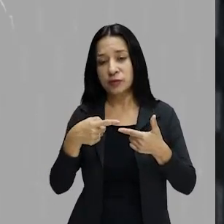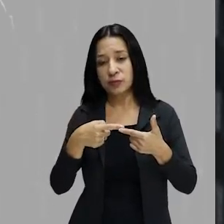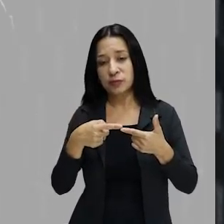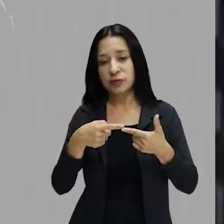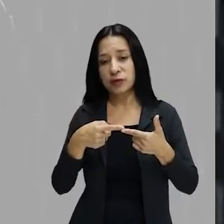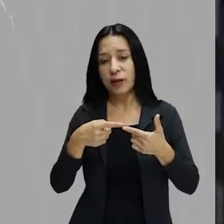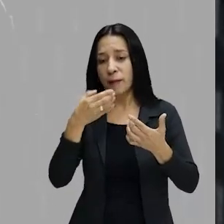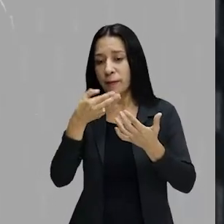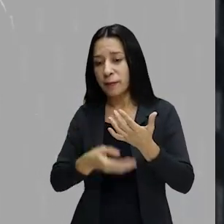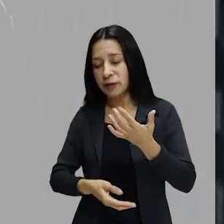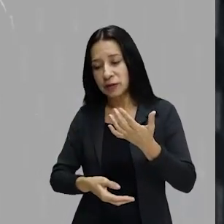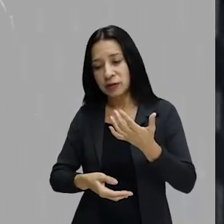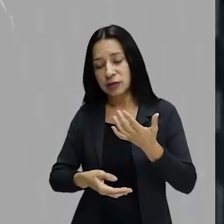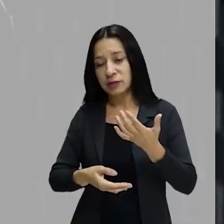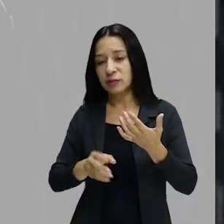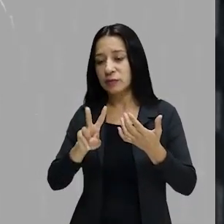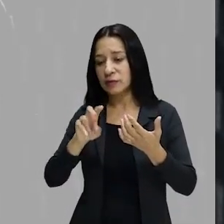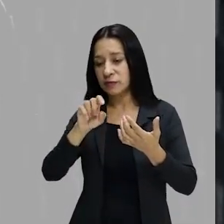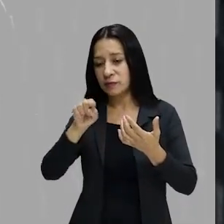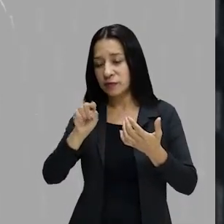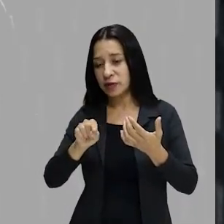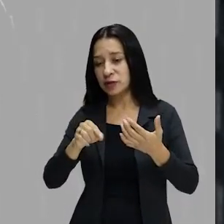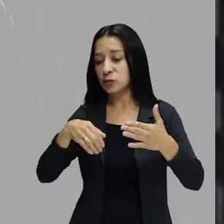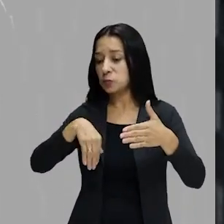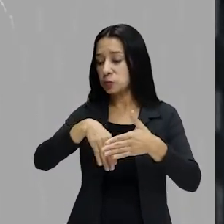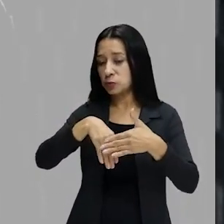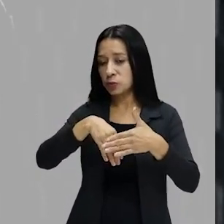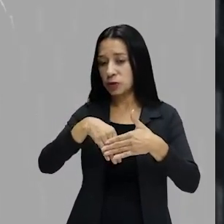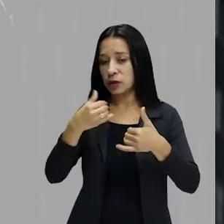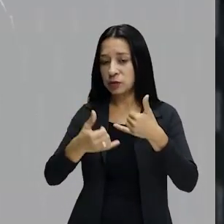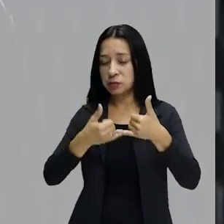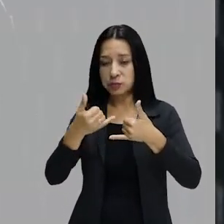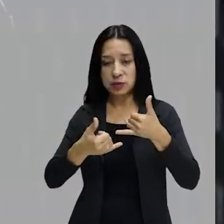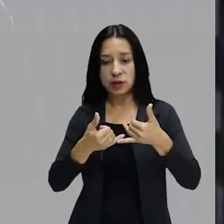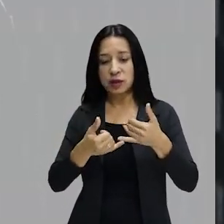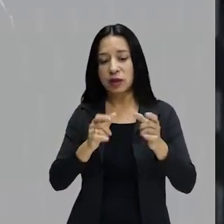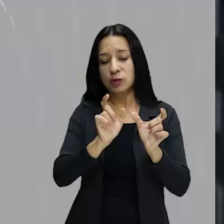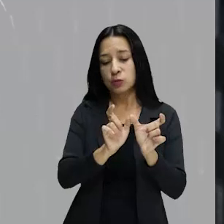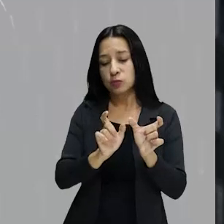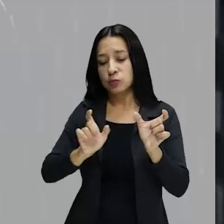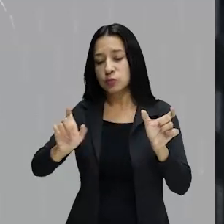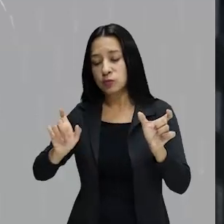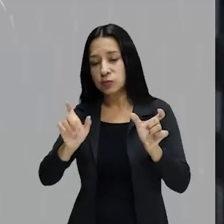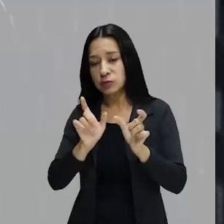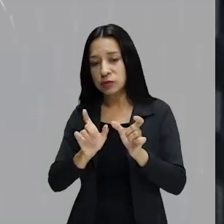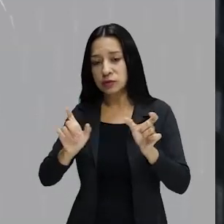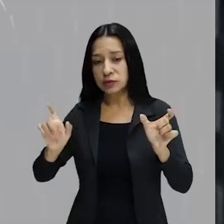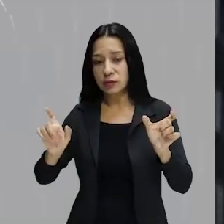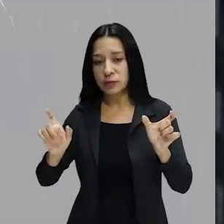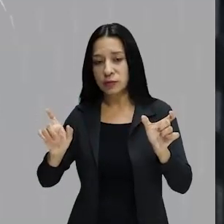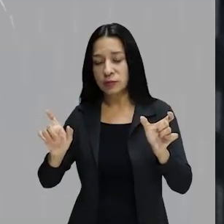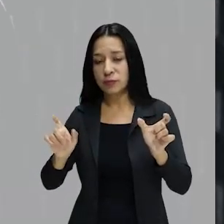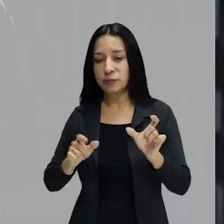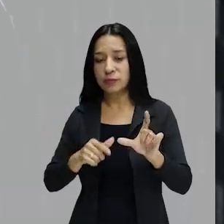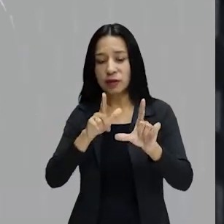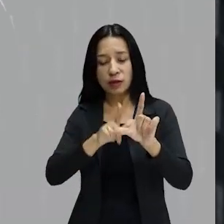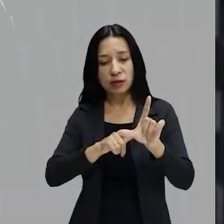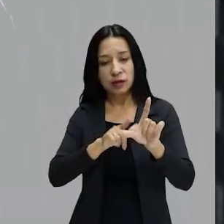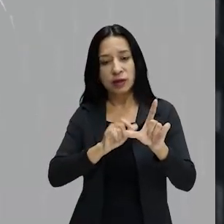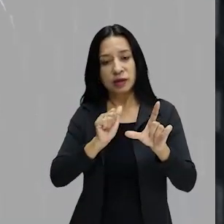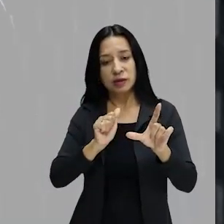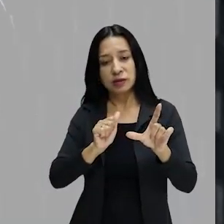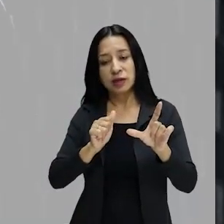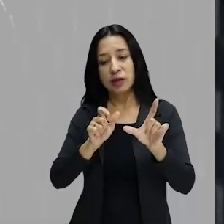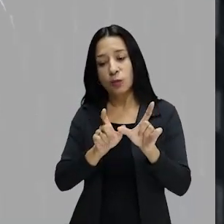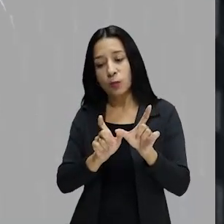oculto. Então, aqui eu também tenho casos de orações independentes. Então, a letra A, eu tenho um período composto por coordenação e não por subordinação.